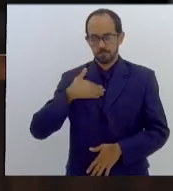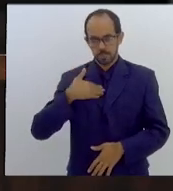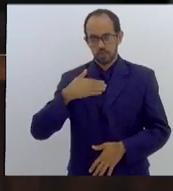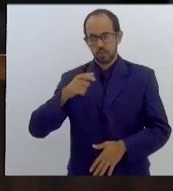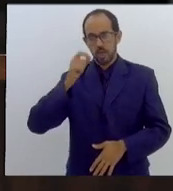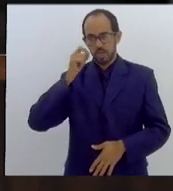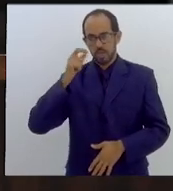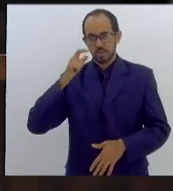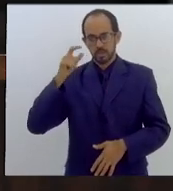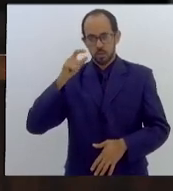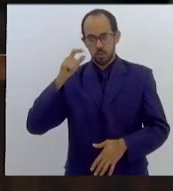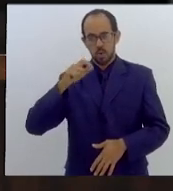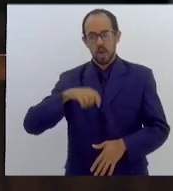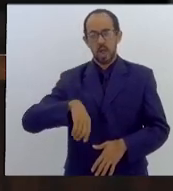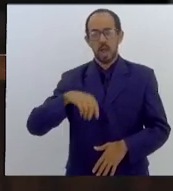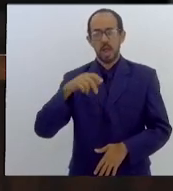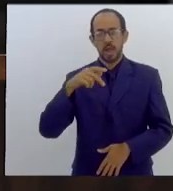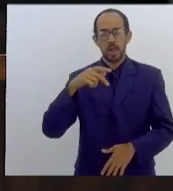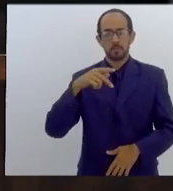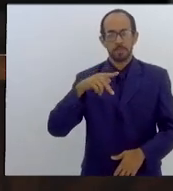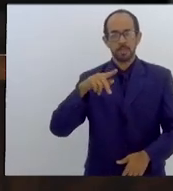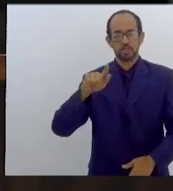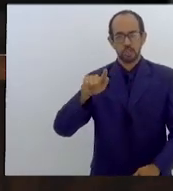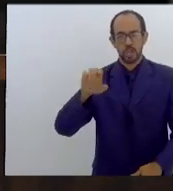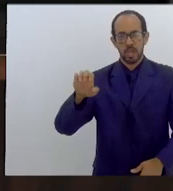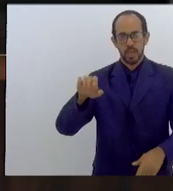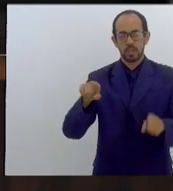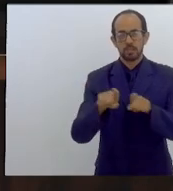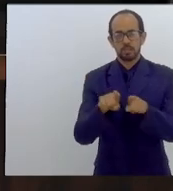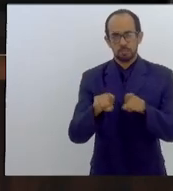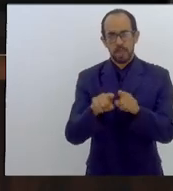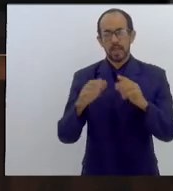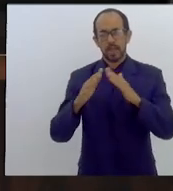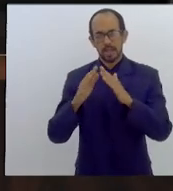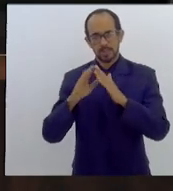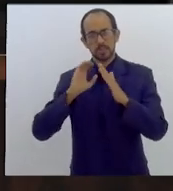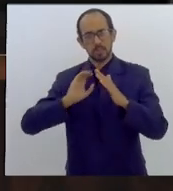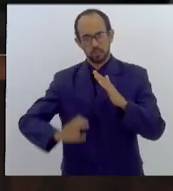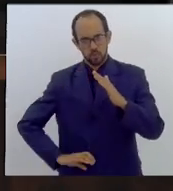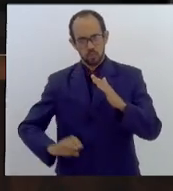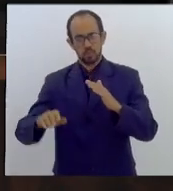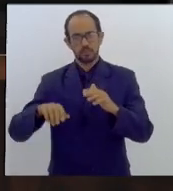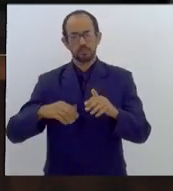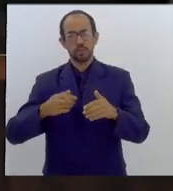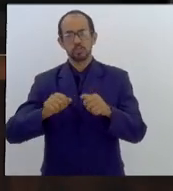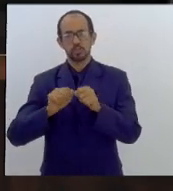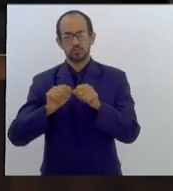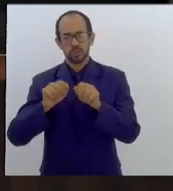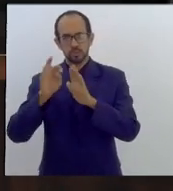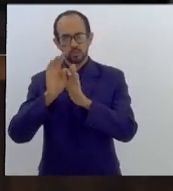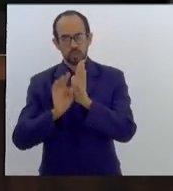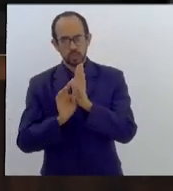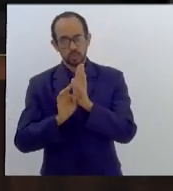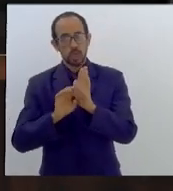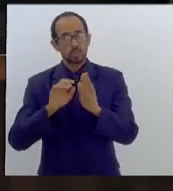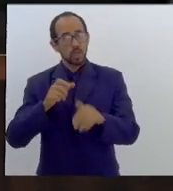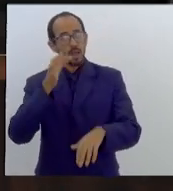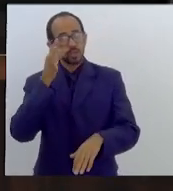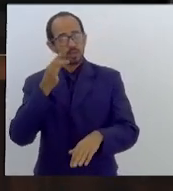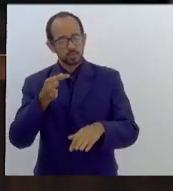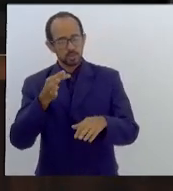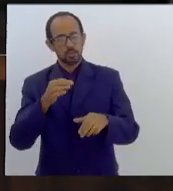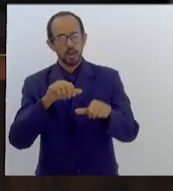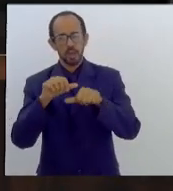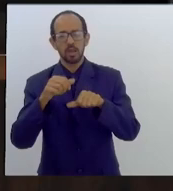e a GRIU. Então, nós procuramos fazer um outro texto para modificar a lei. Então, atenção, só para não modificar muito, para depois ter